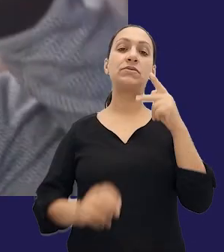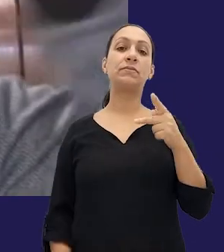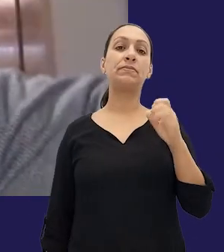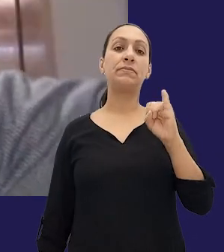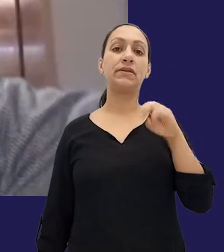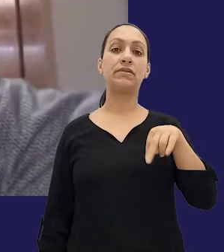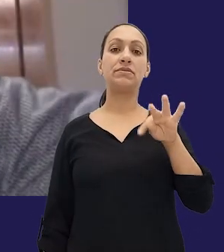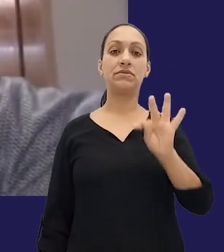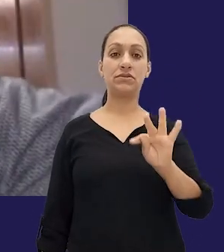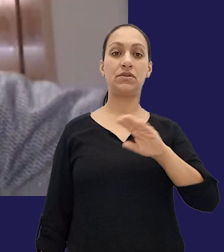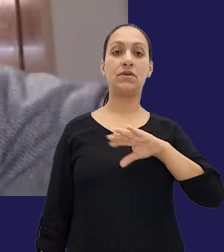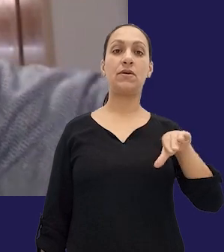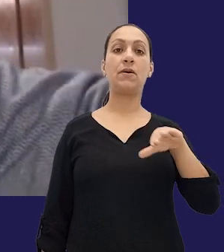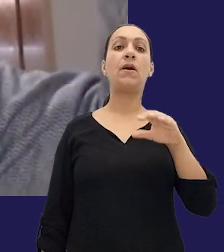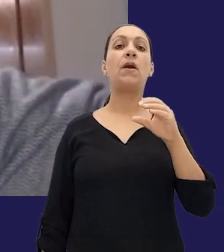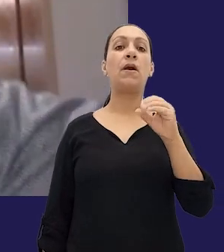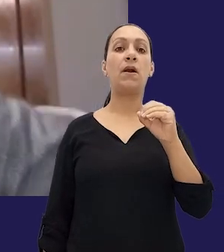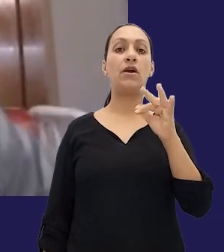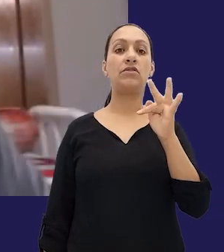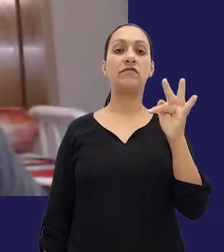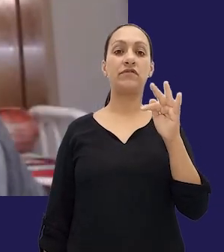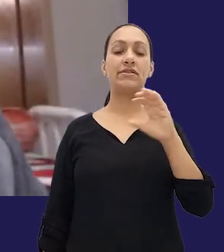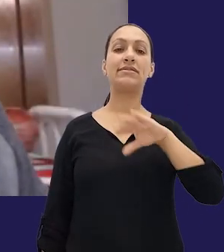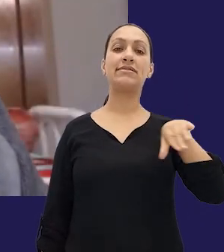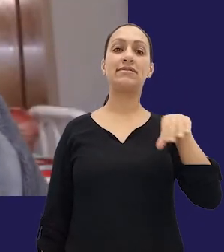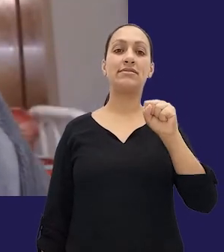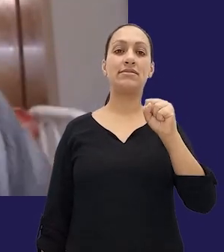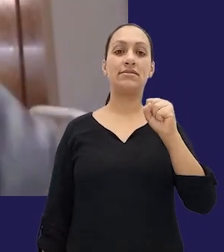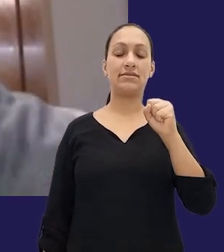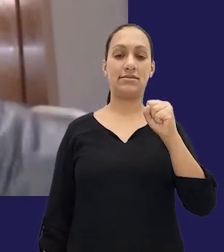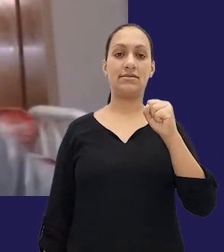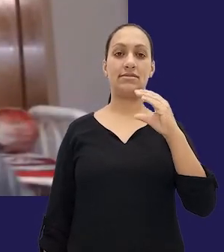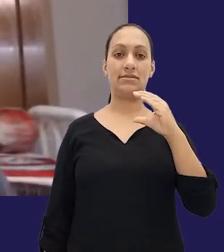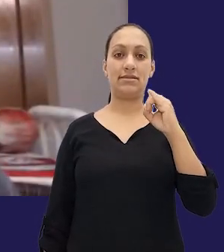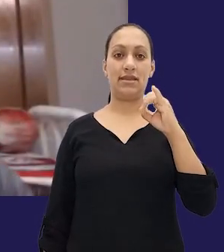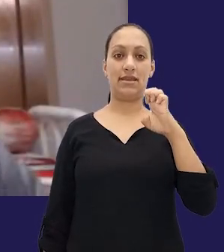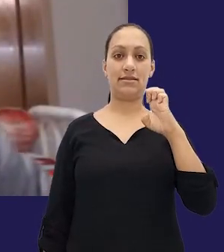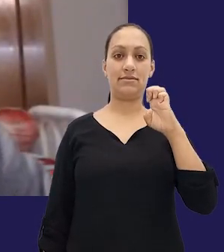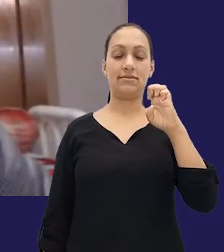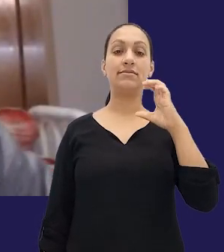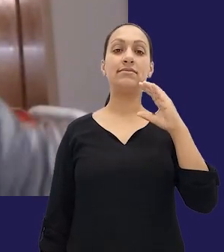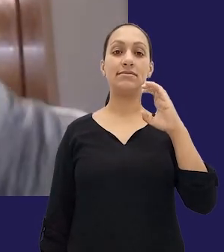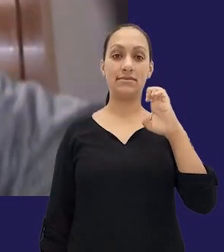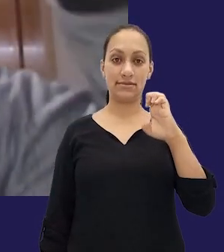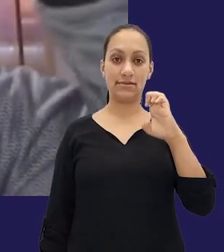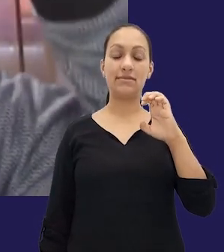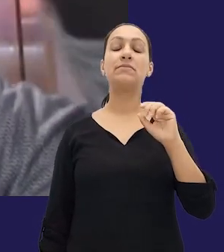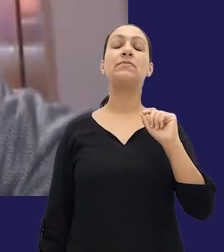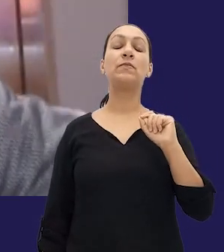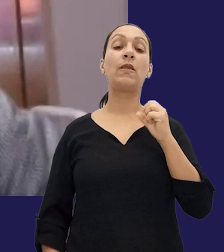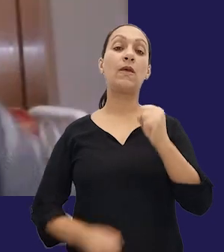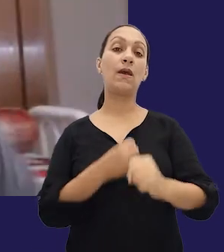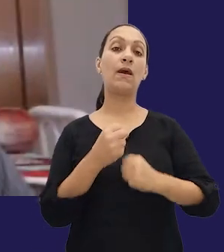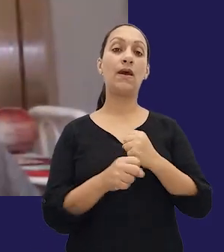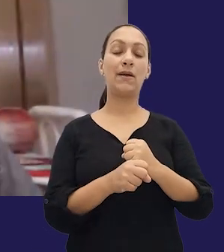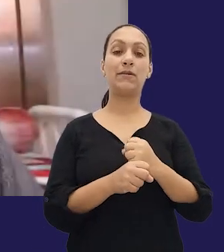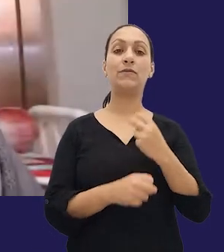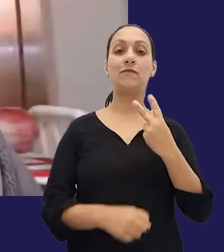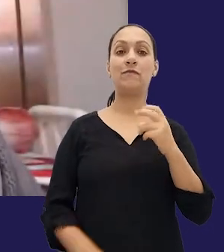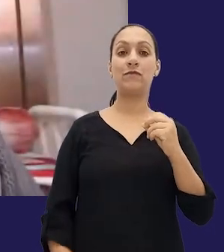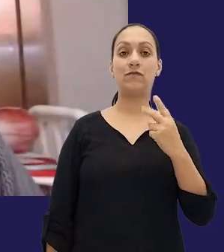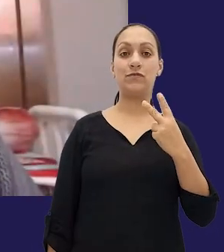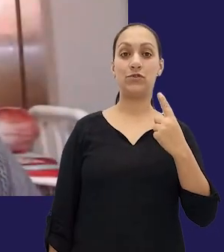of Science 2021. Conforme já falei ontem, o Pint of Science é o maior evento